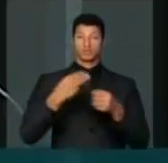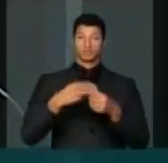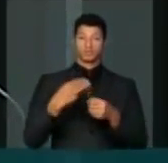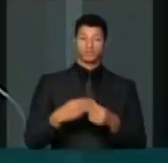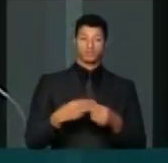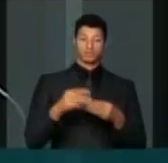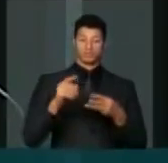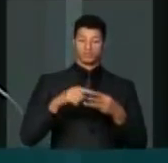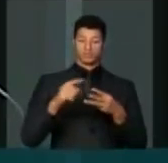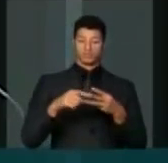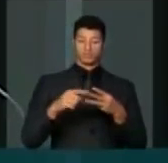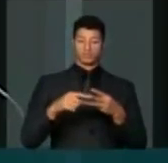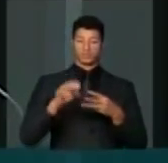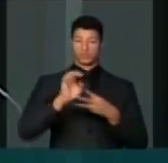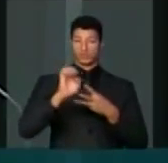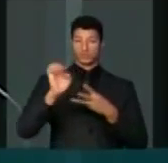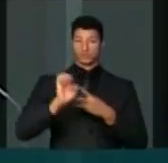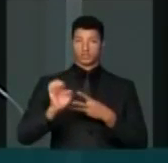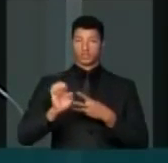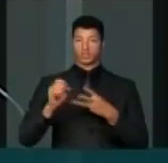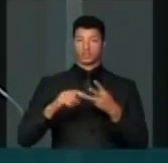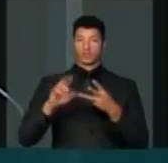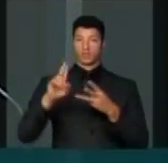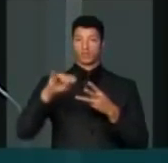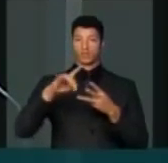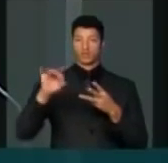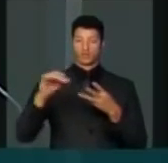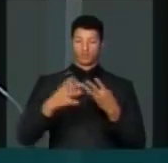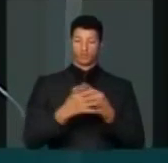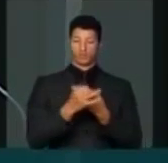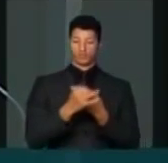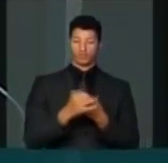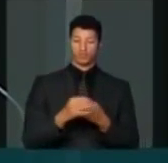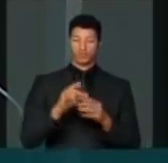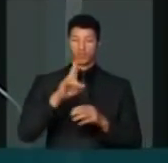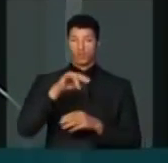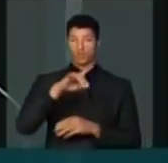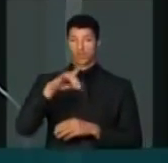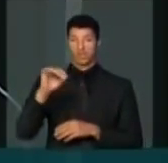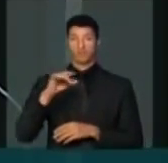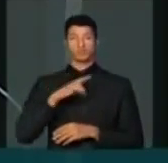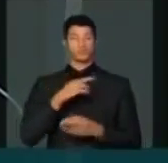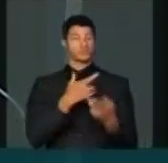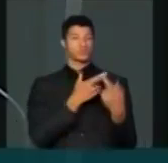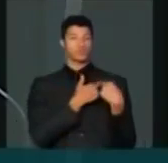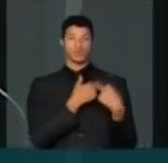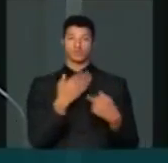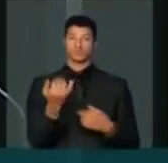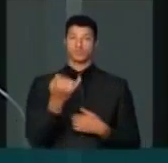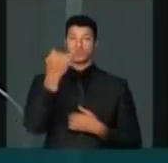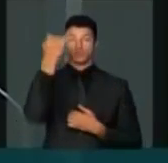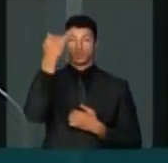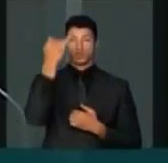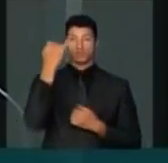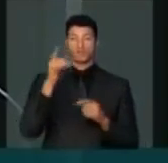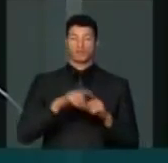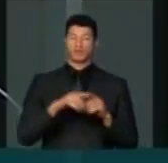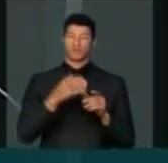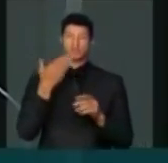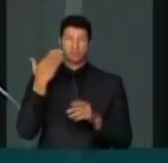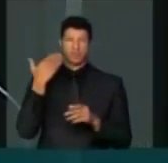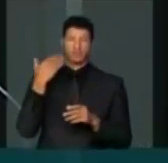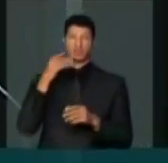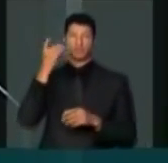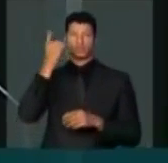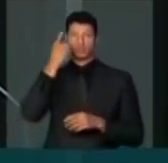são entes autônomos, os estados e a União. Bem, a União Federal tem um papel importante. Há pouco,